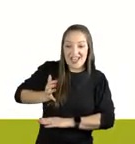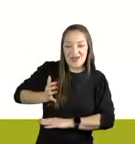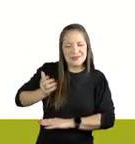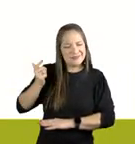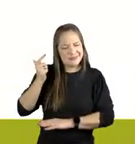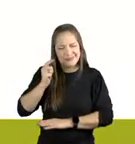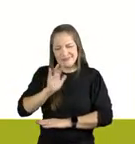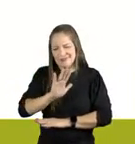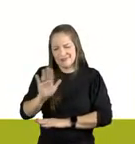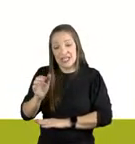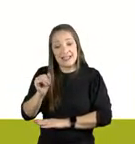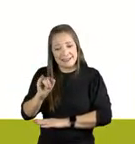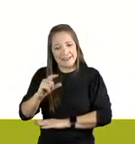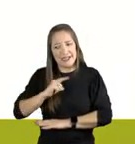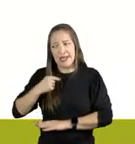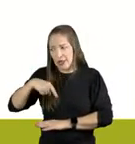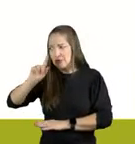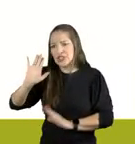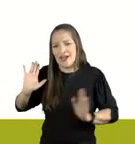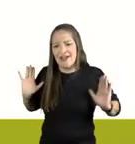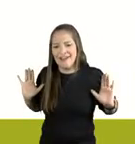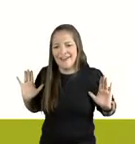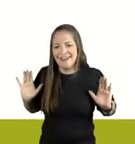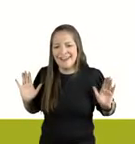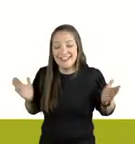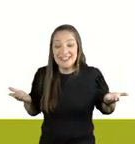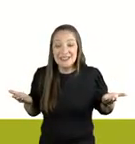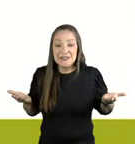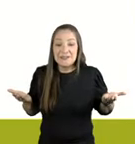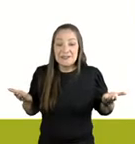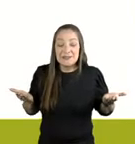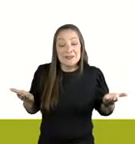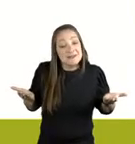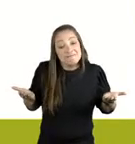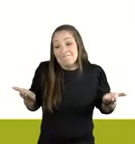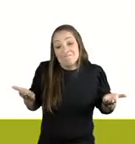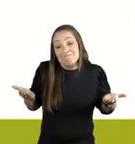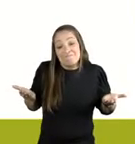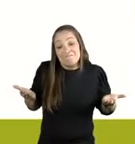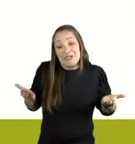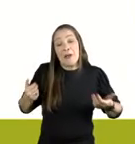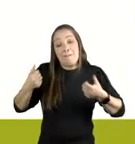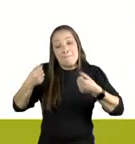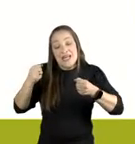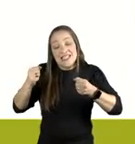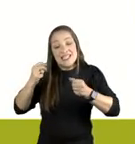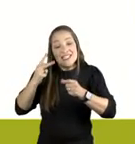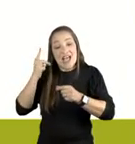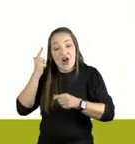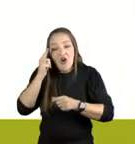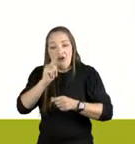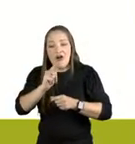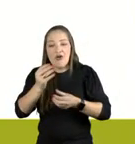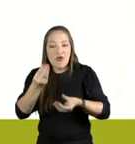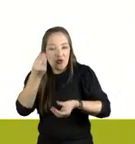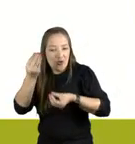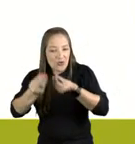estaria aqui agora, ou até estaria. Mas é algo que tem que ser conquistado todos os dias.